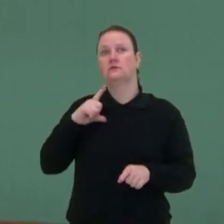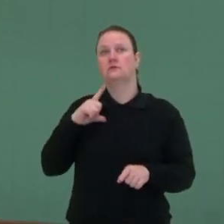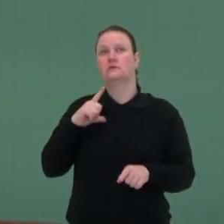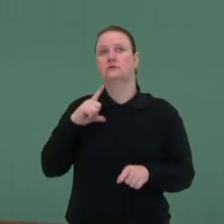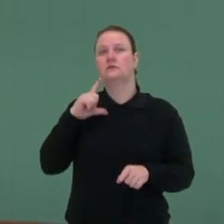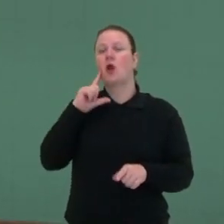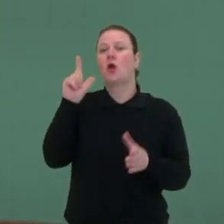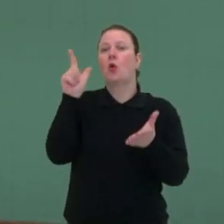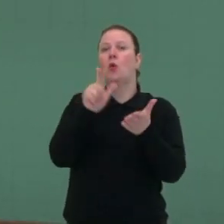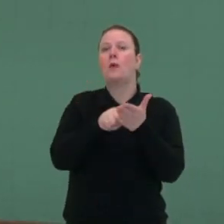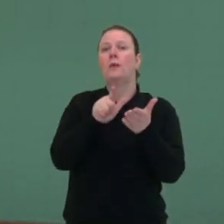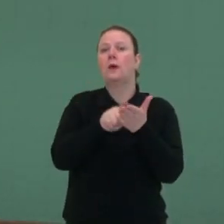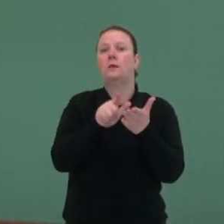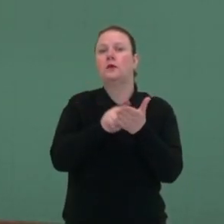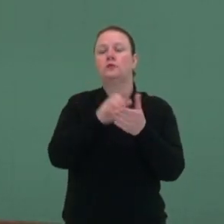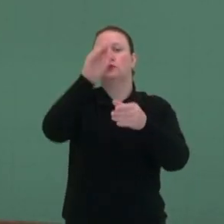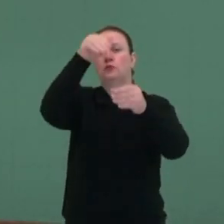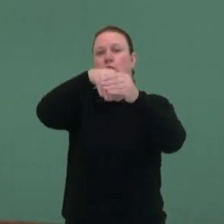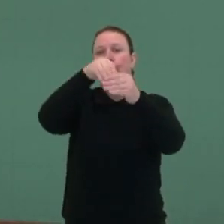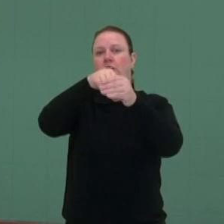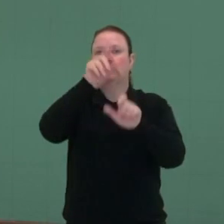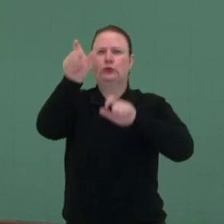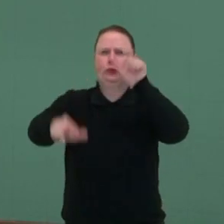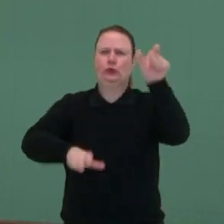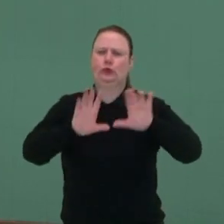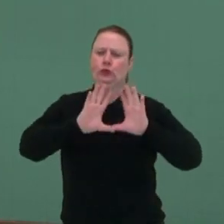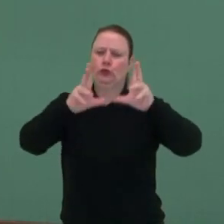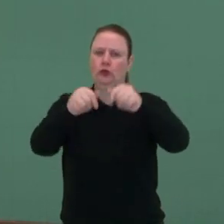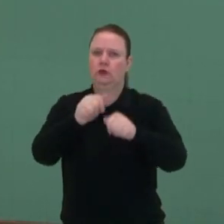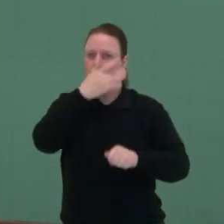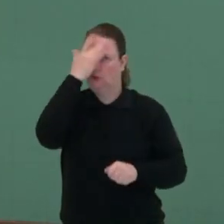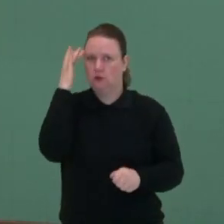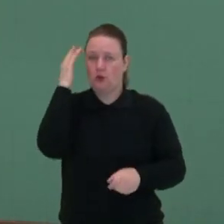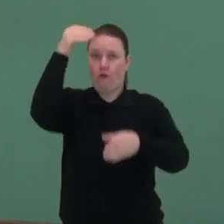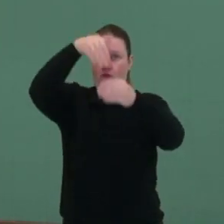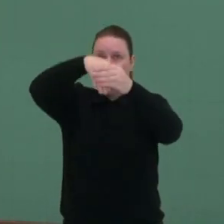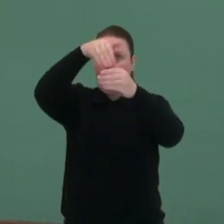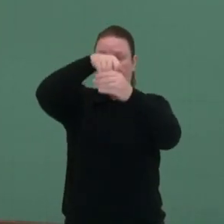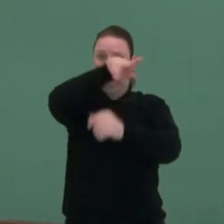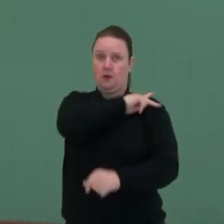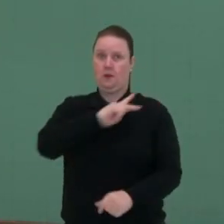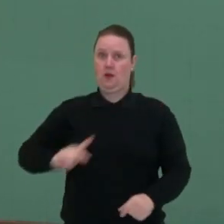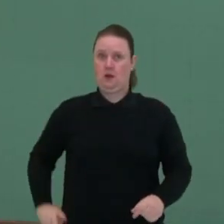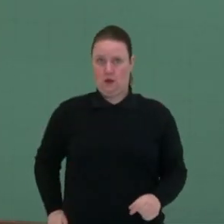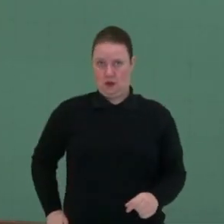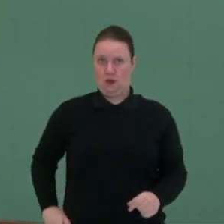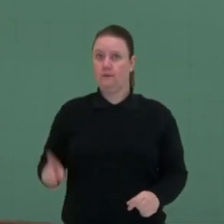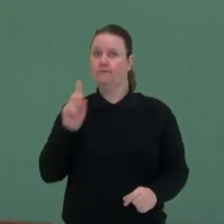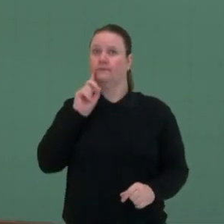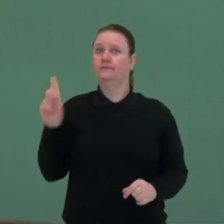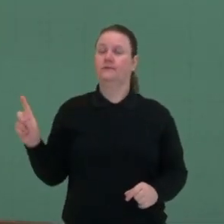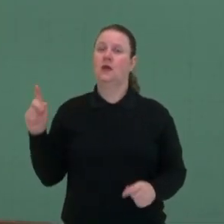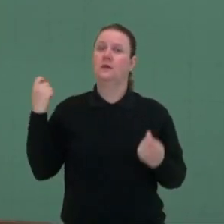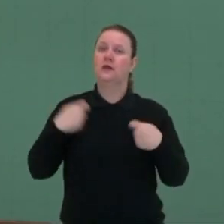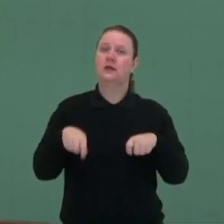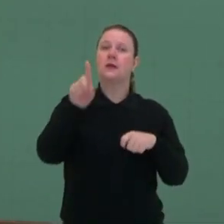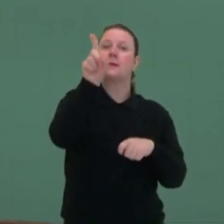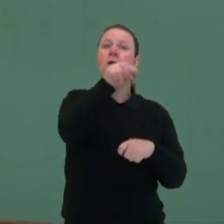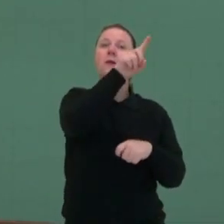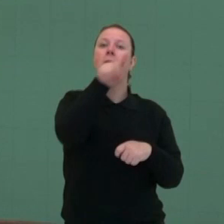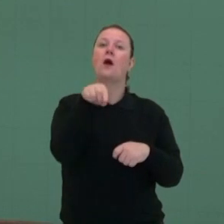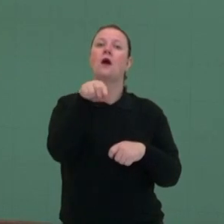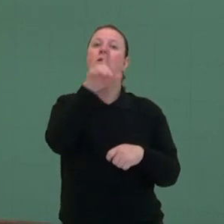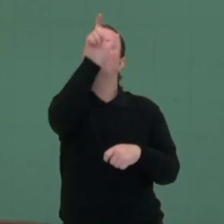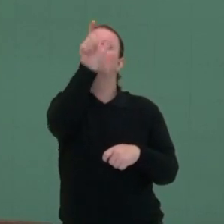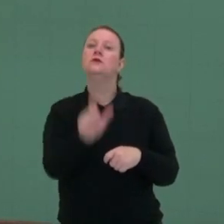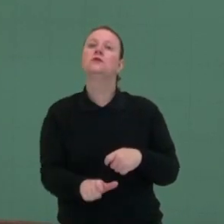era o documento que os eleitores recebiam no momento de votar para presidente em 1989 e deveriam marcar um X no